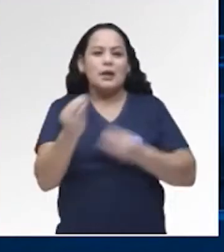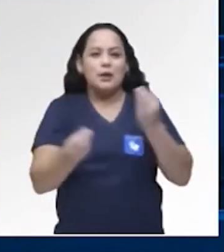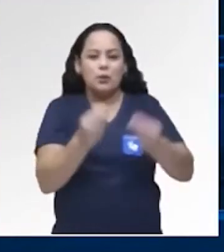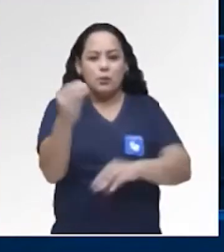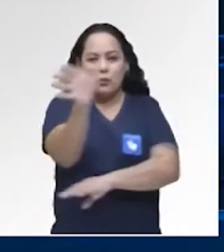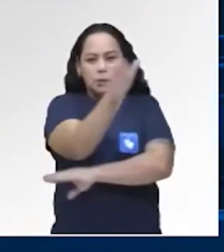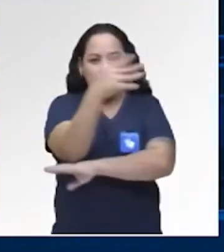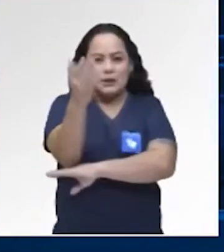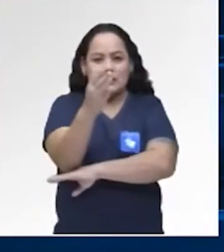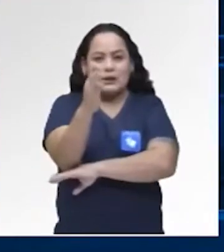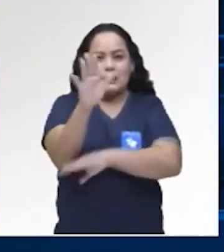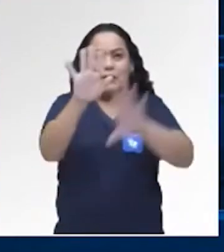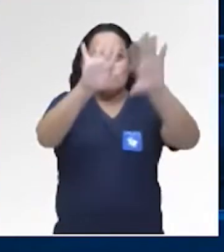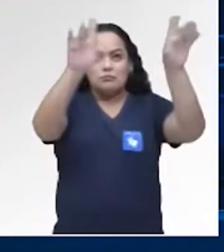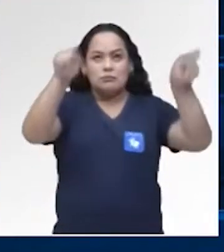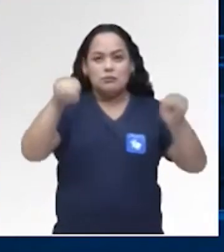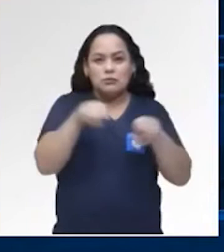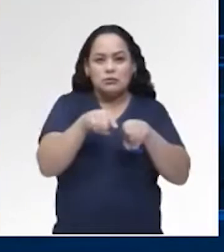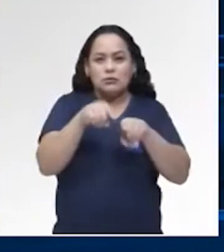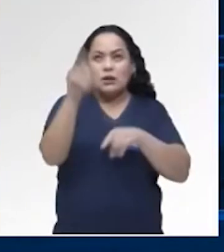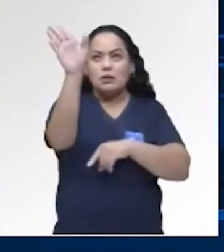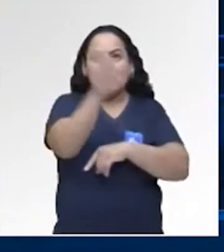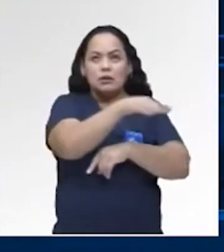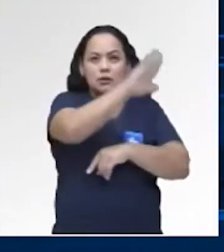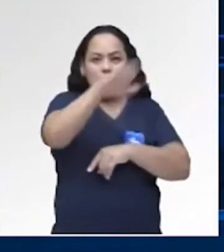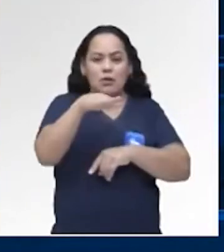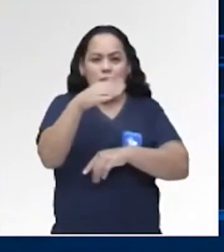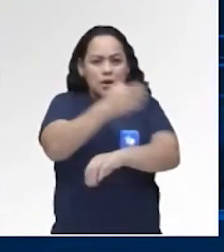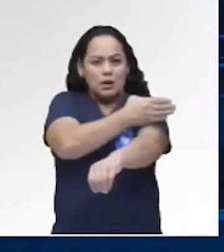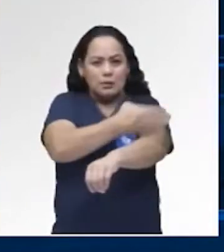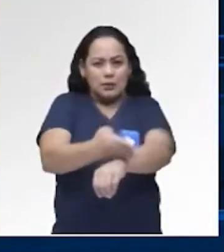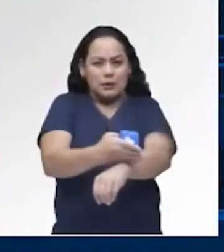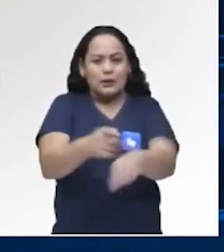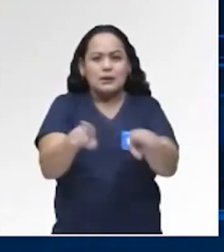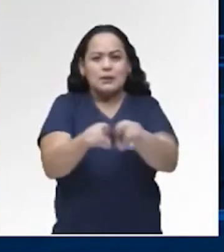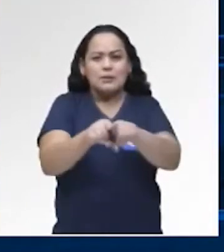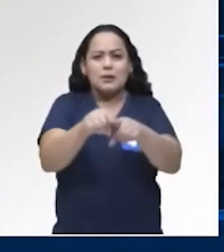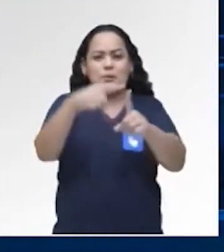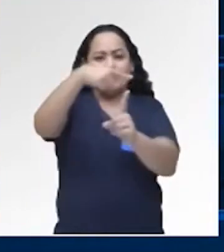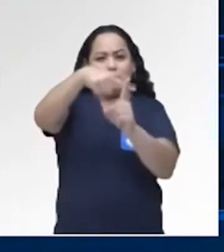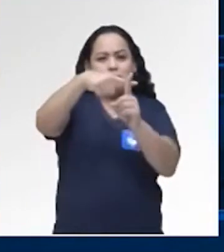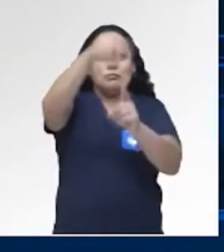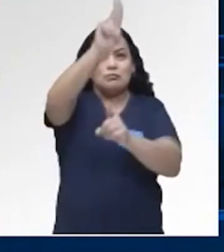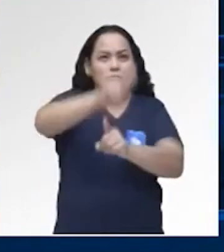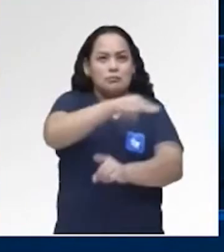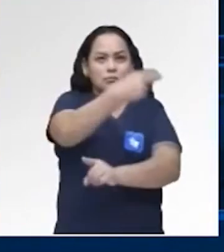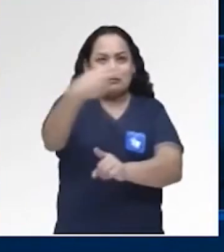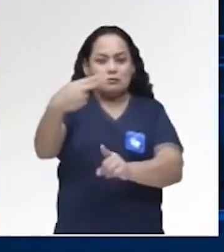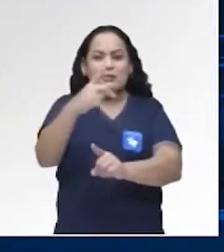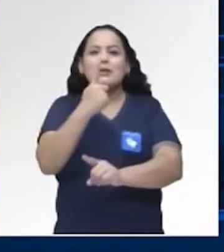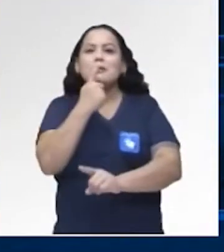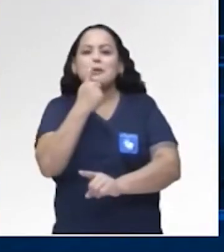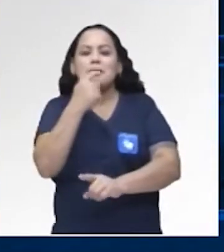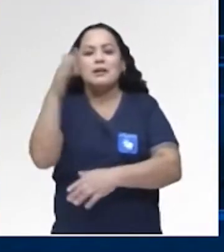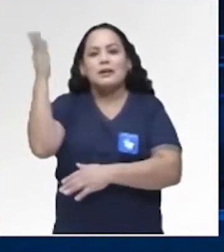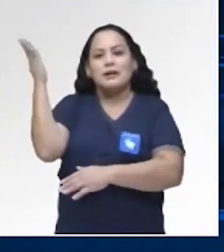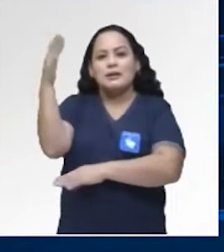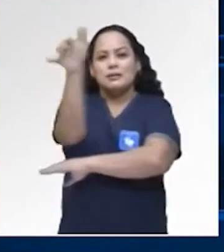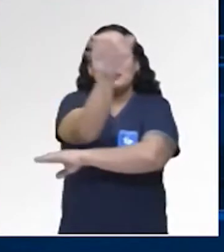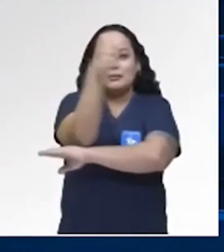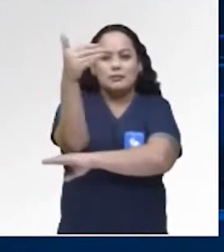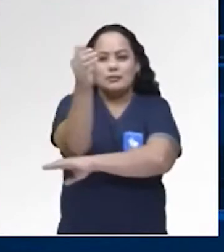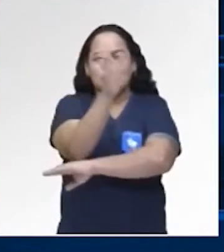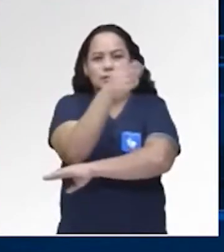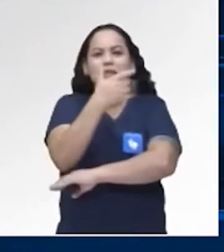com fundo branco, com cruzado, né? Com uma cruz vermelha no centro. Então, essa é a bandeira da Inglaterra. Essa ao